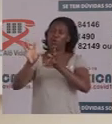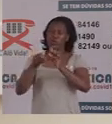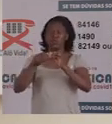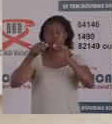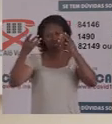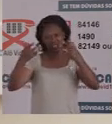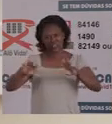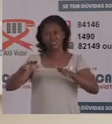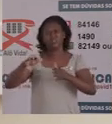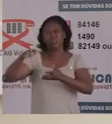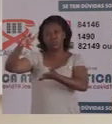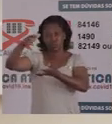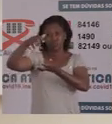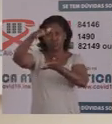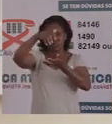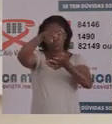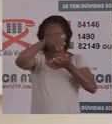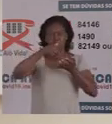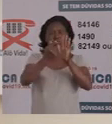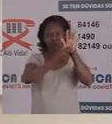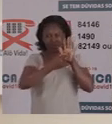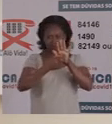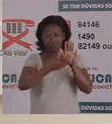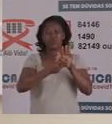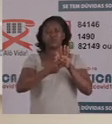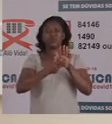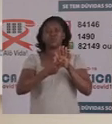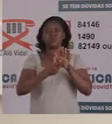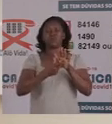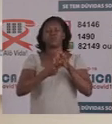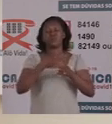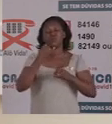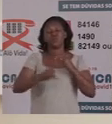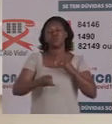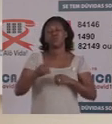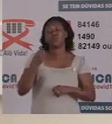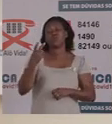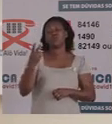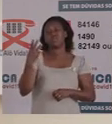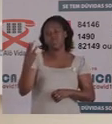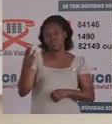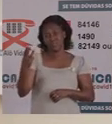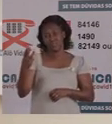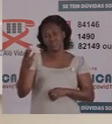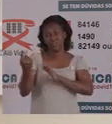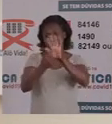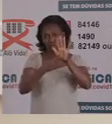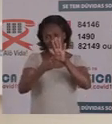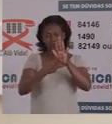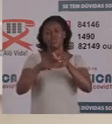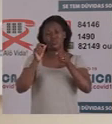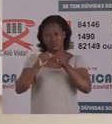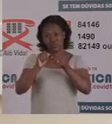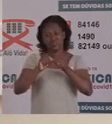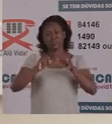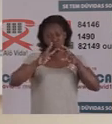no acampamento. As últimas 23 amostras estão a ser testadas agora, neste momento, em que realizamos esta conferência